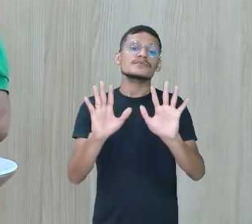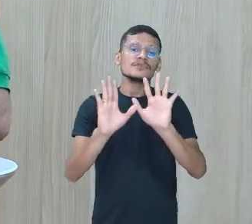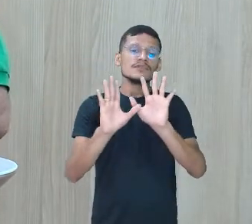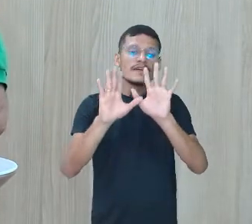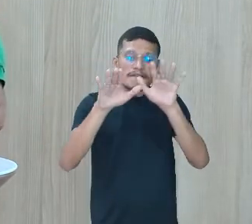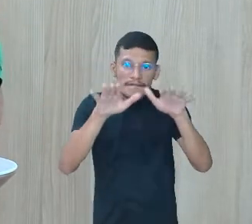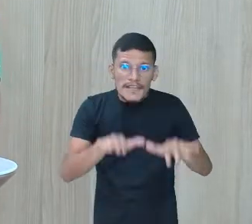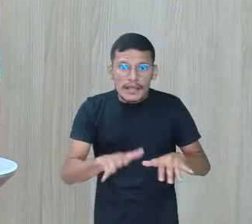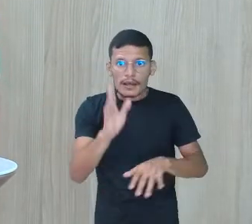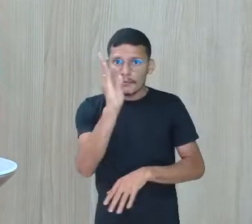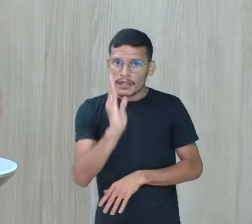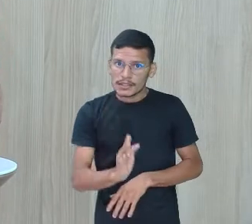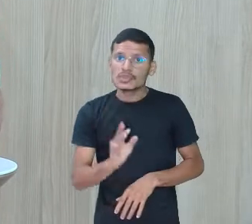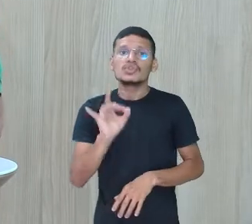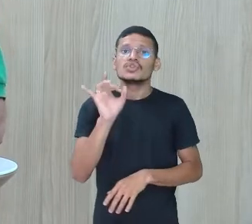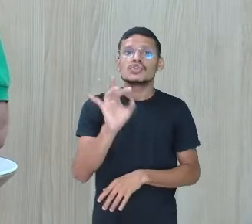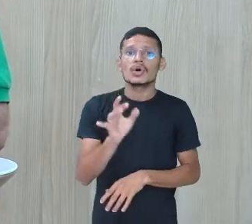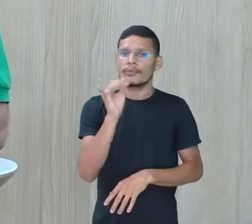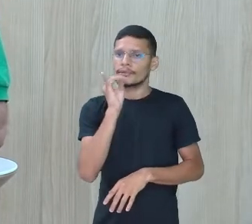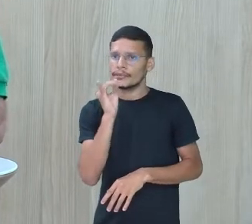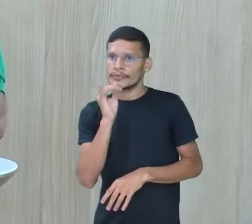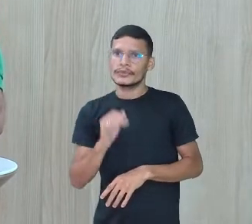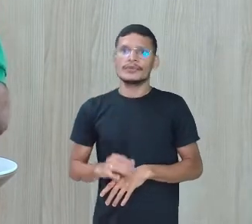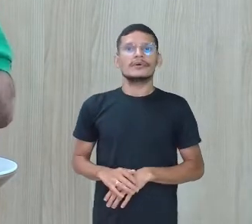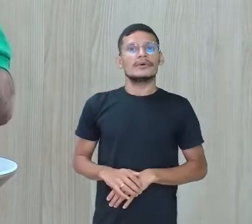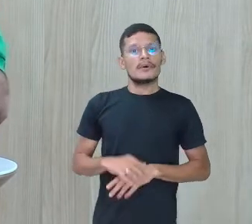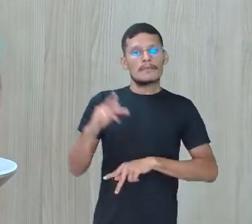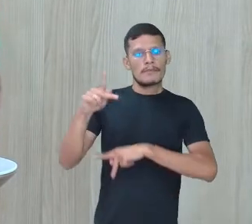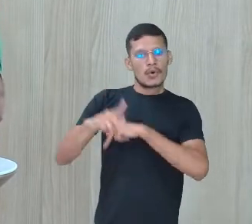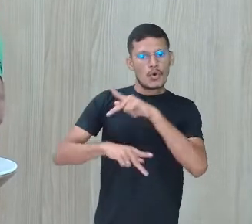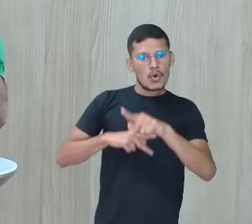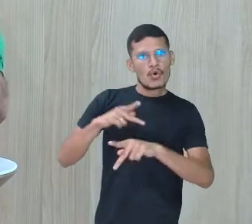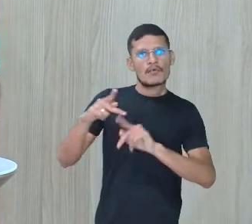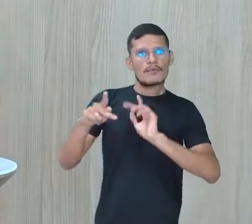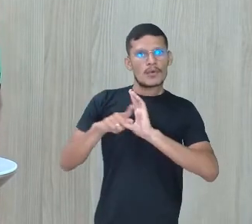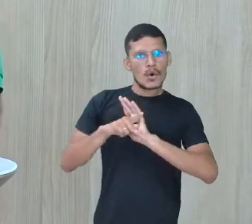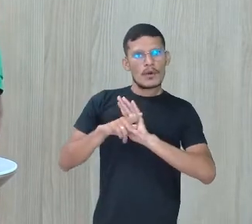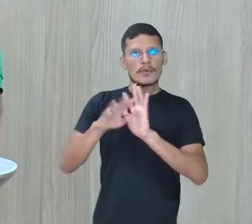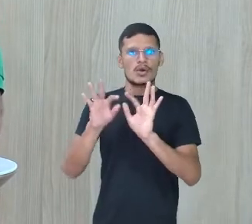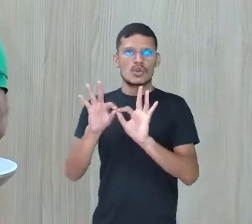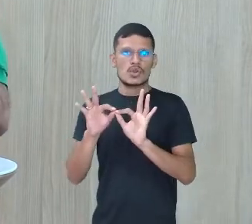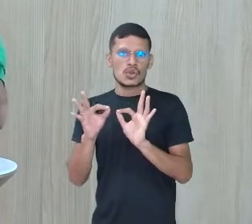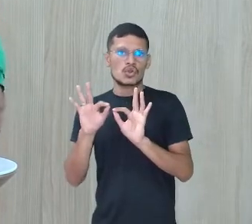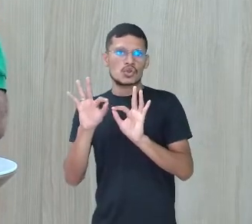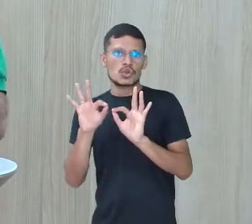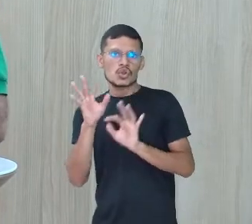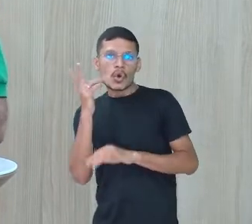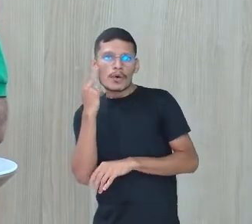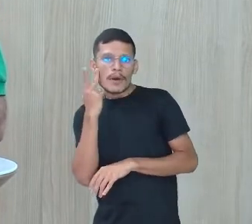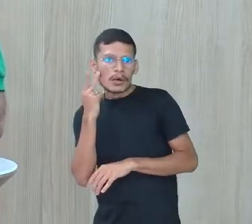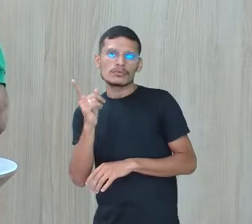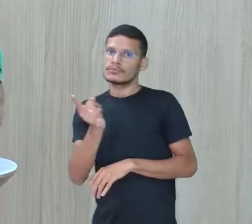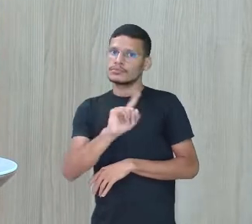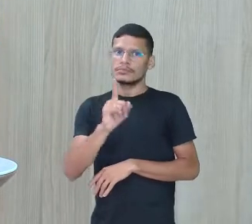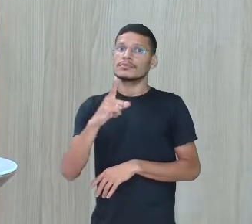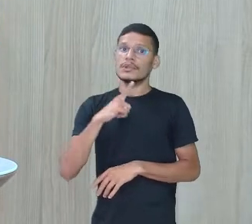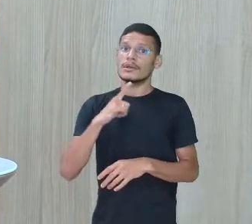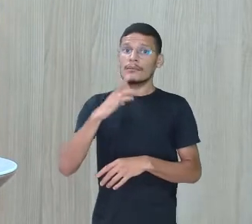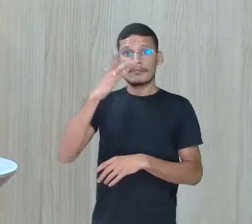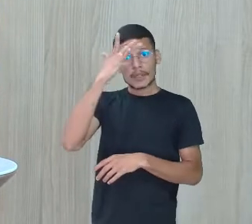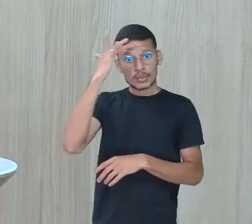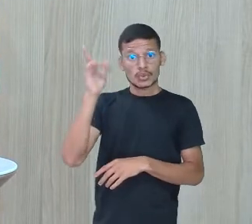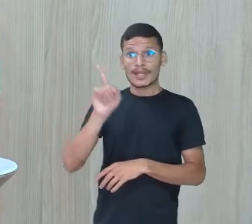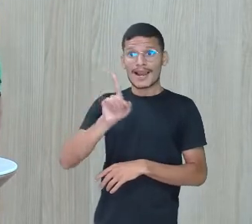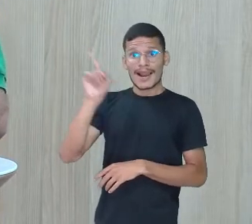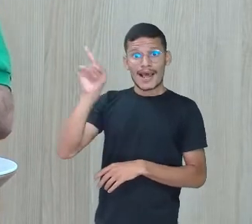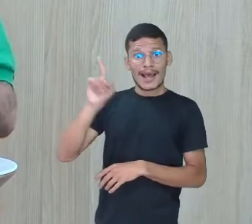cá apenas, né, integrantes da população do povo comum, né, africano, vem também pessoas que